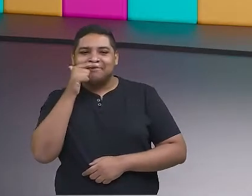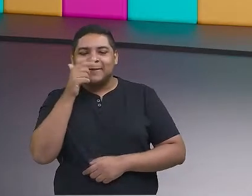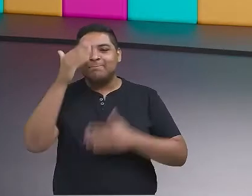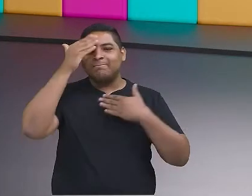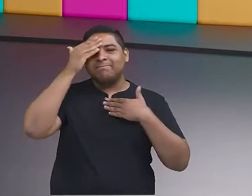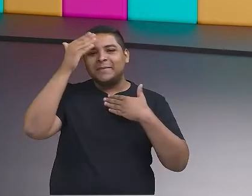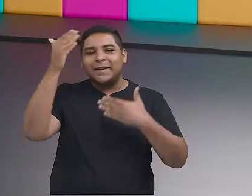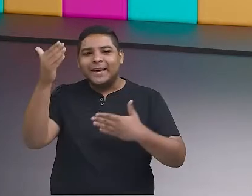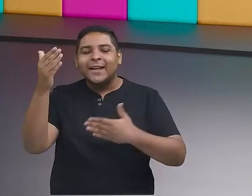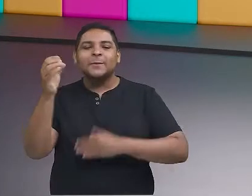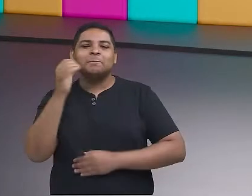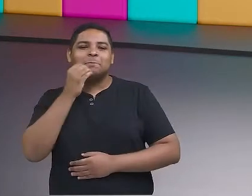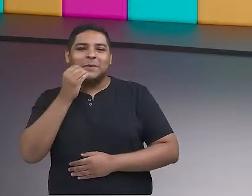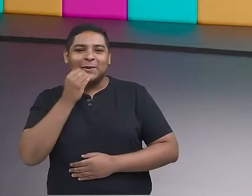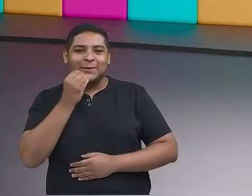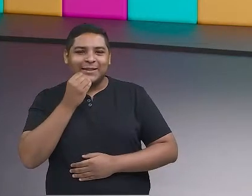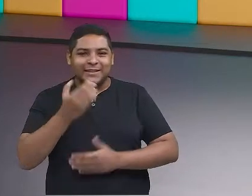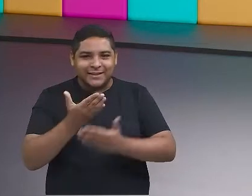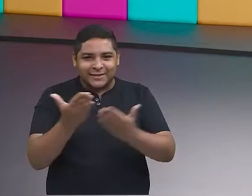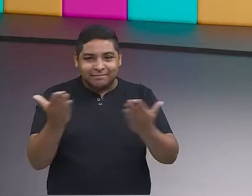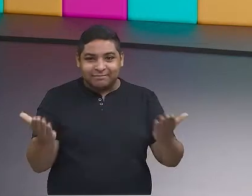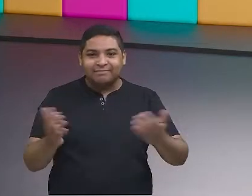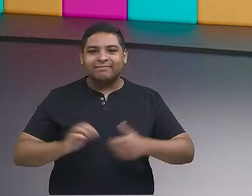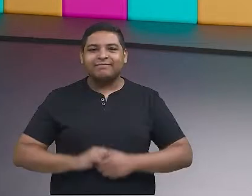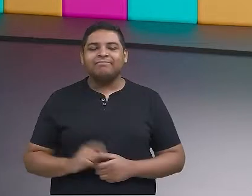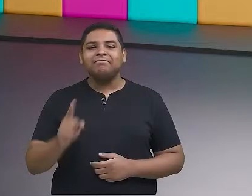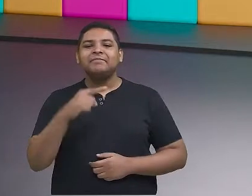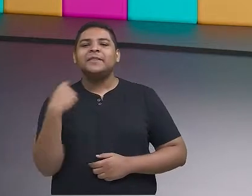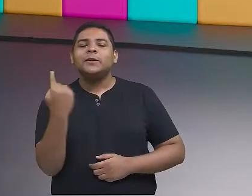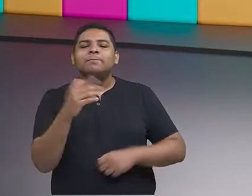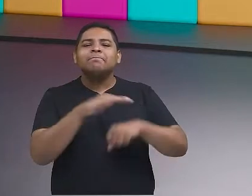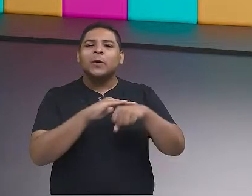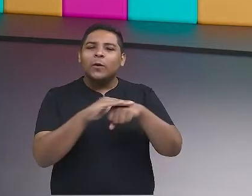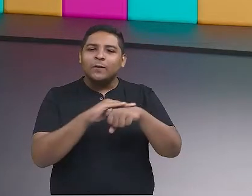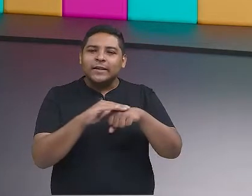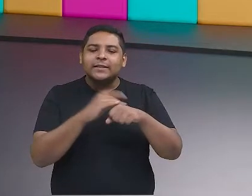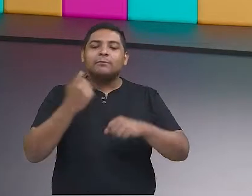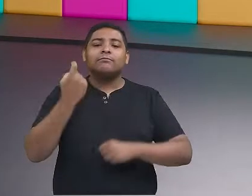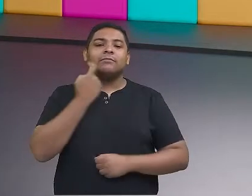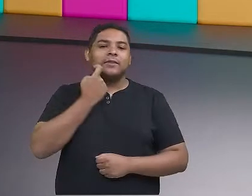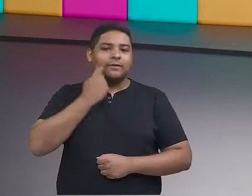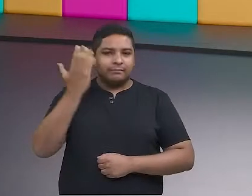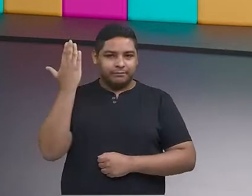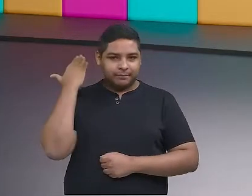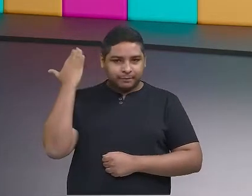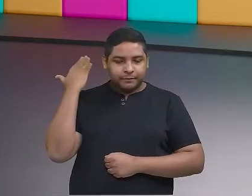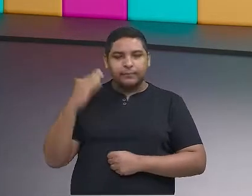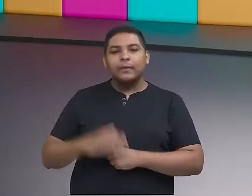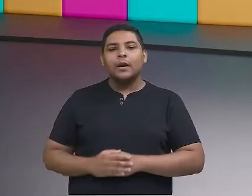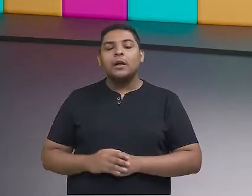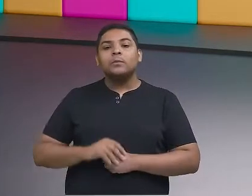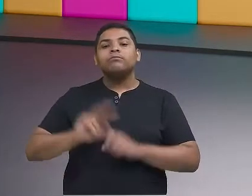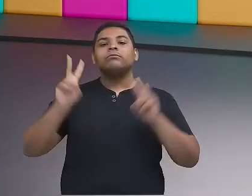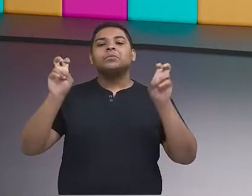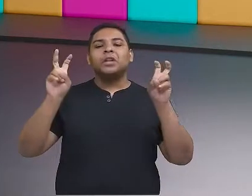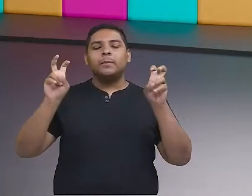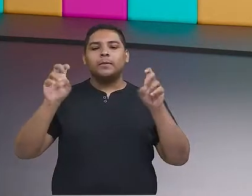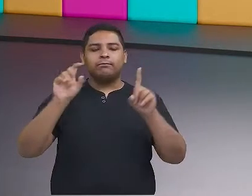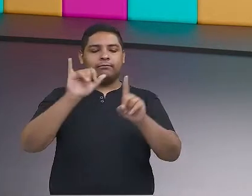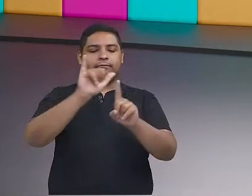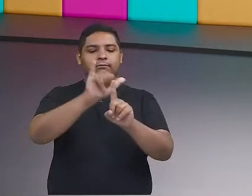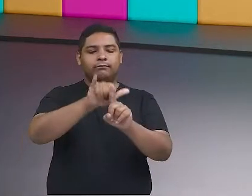uma oportunidade. Nós conversamos na sexta-feira passada sobre o bullying, né? O que